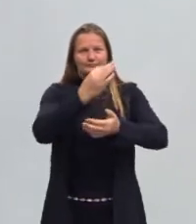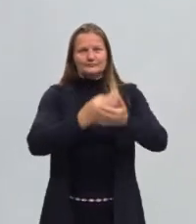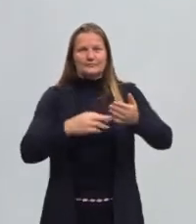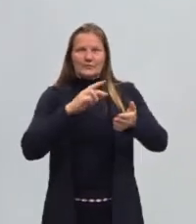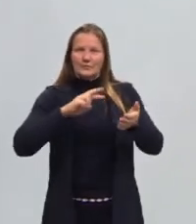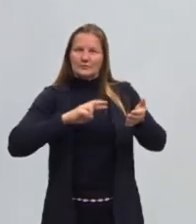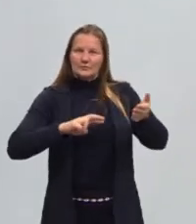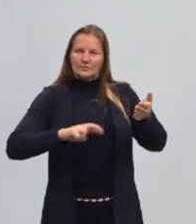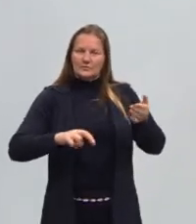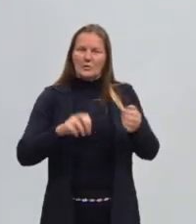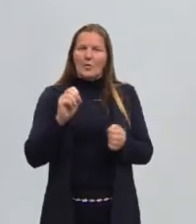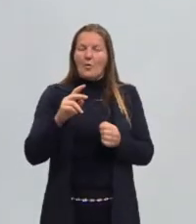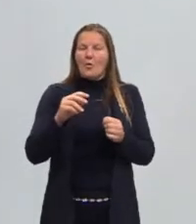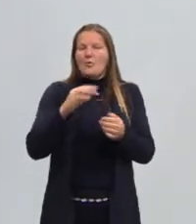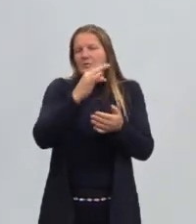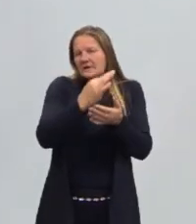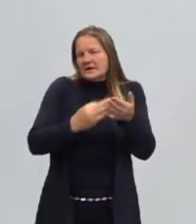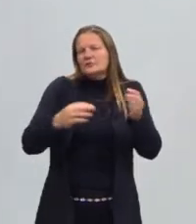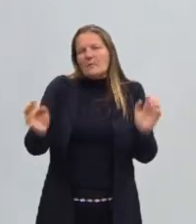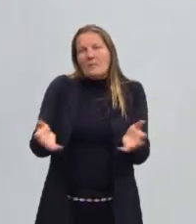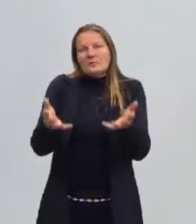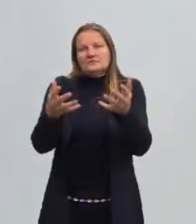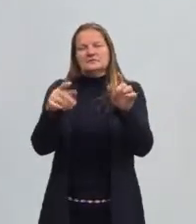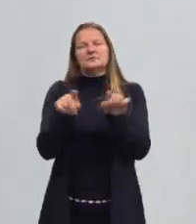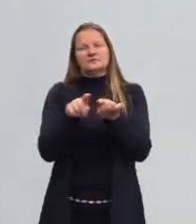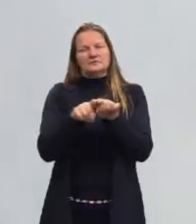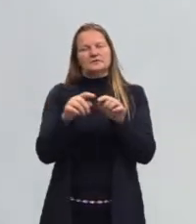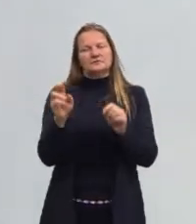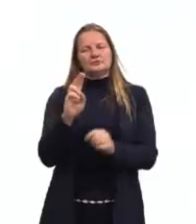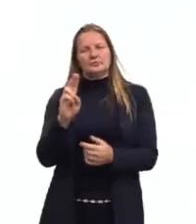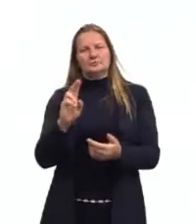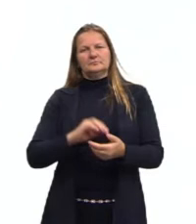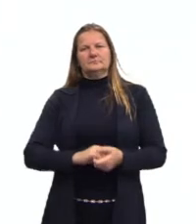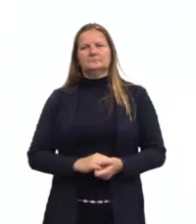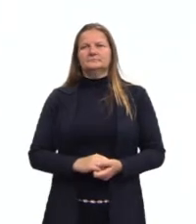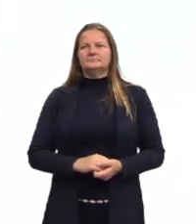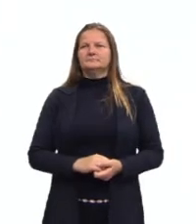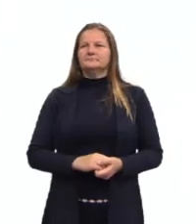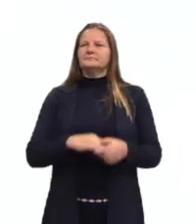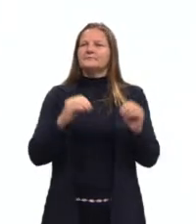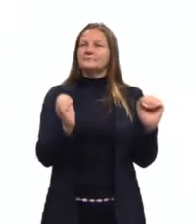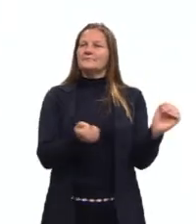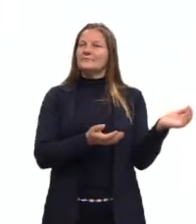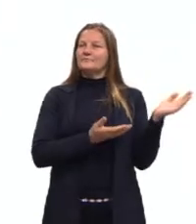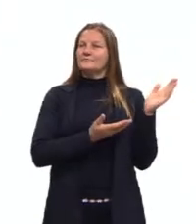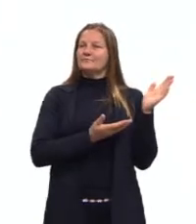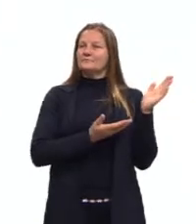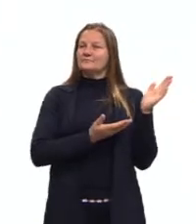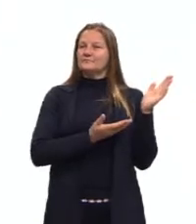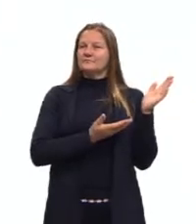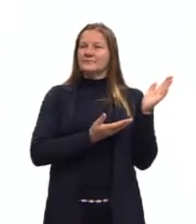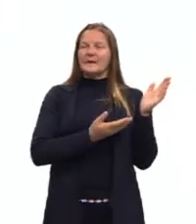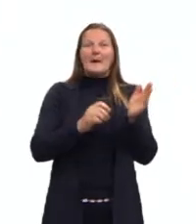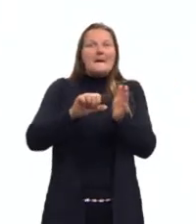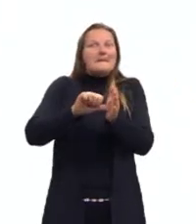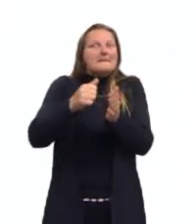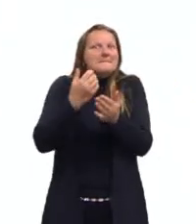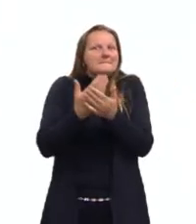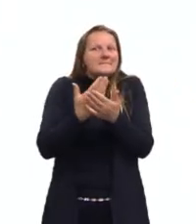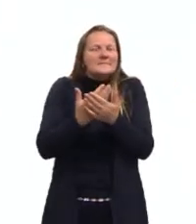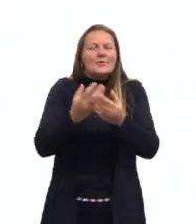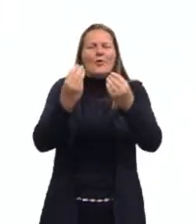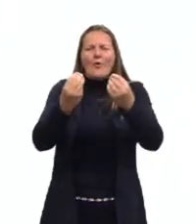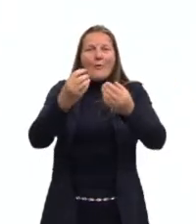ou os textos motivadores né que a gente também pode chamar muito bem e para essa primeira aula sobre